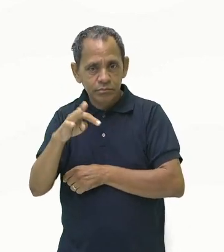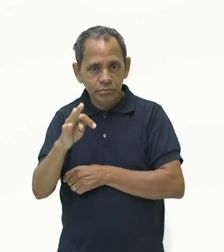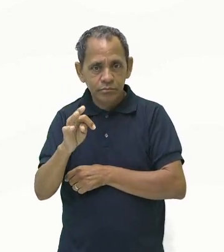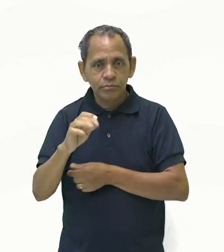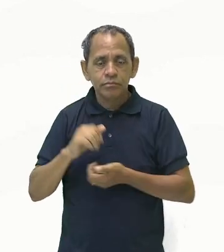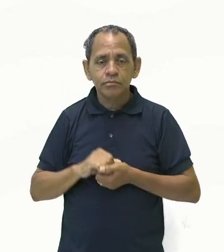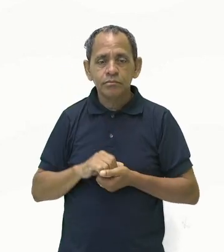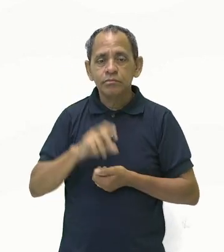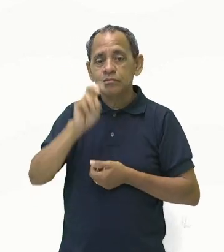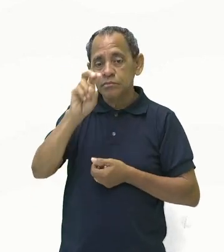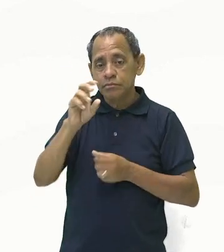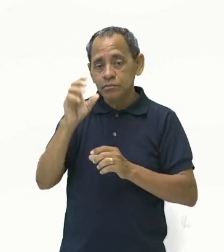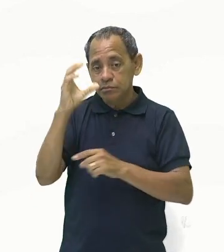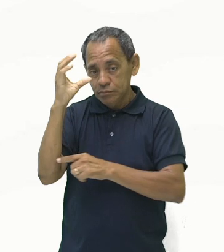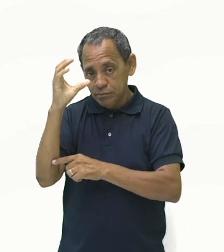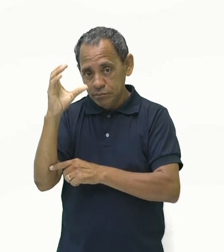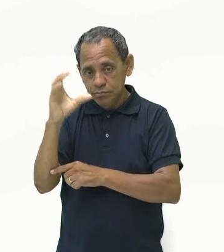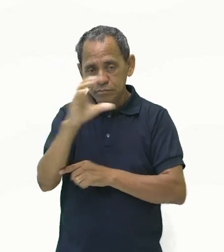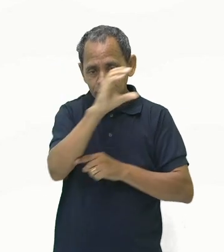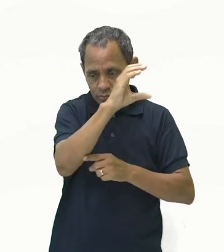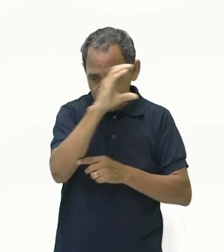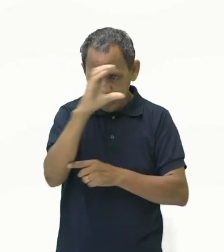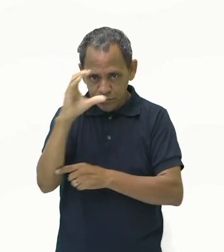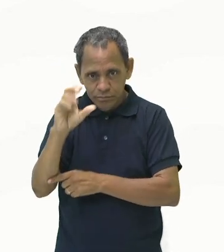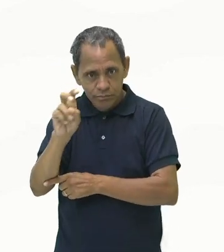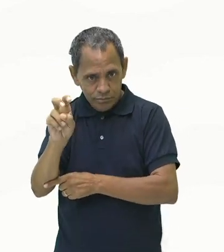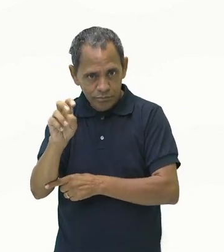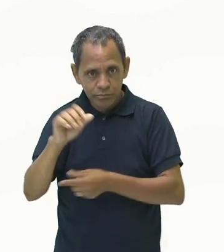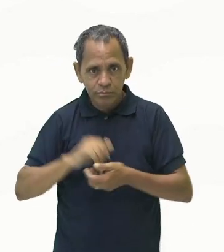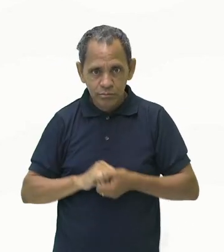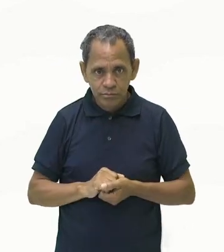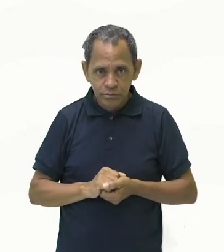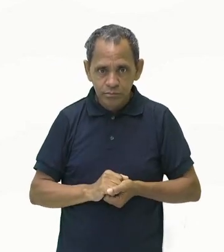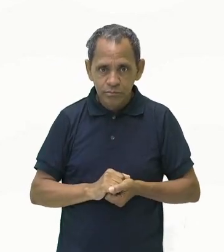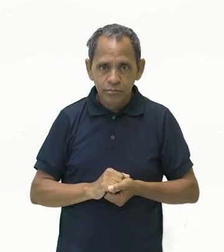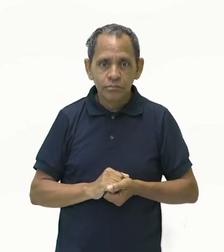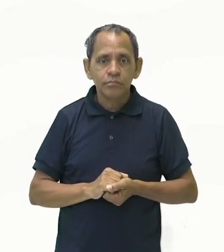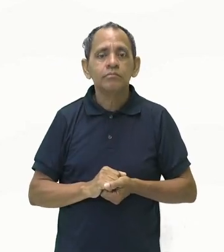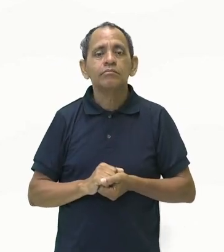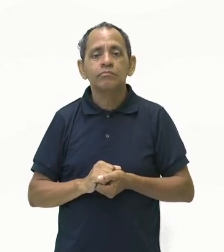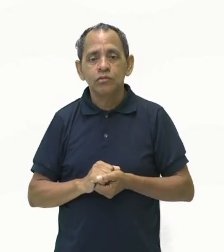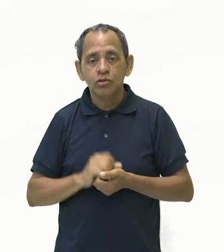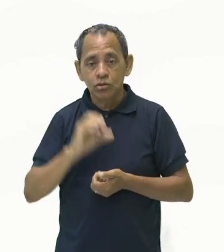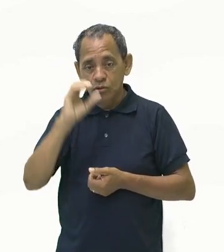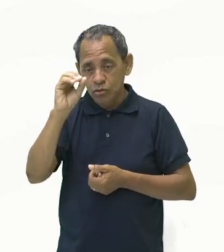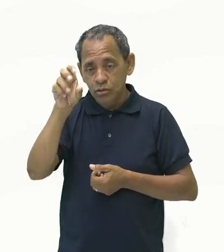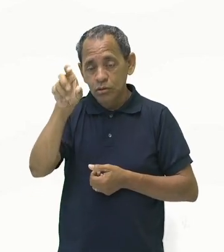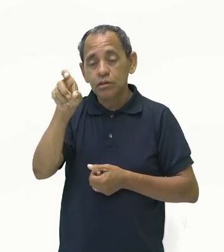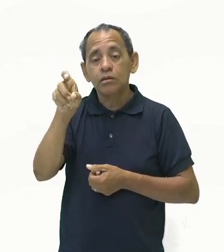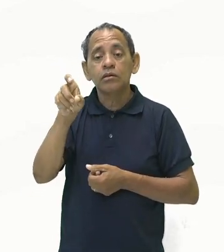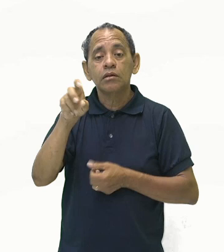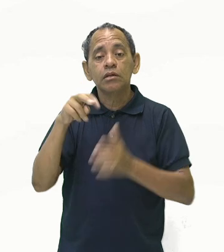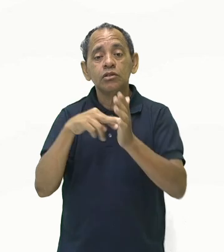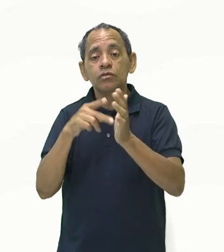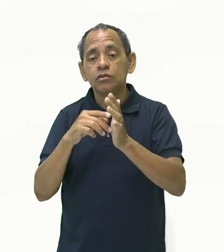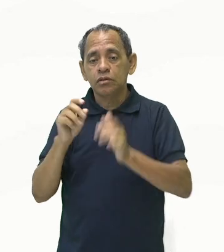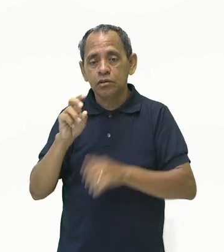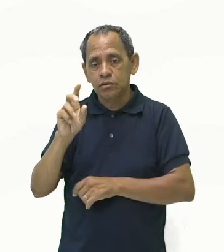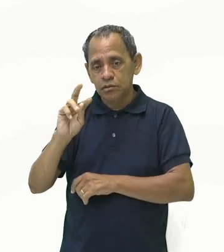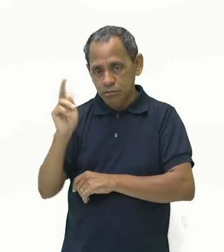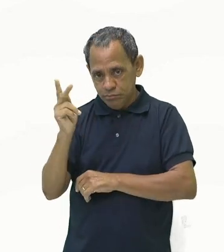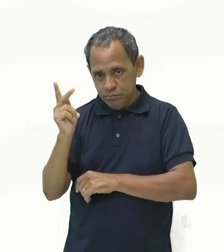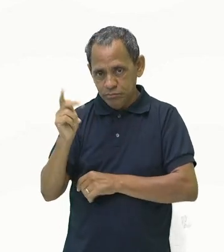An, ligação simples entre eles, e o O significa que é hidrocarboneto, tá? Se fosse ligação dupla, ia ser